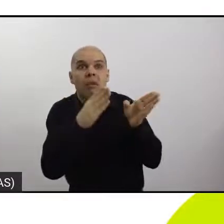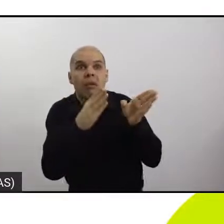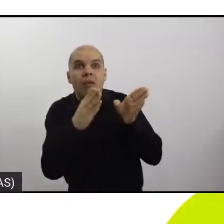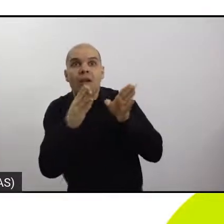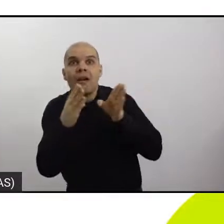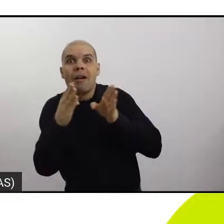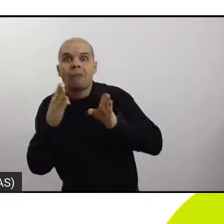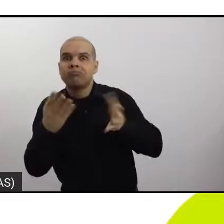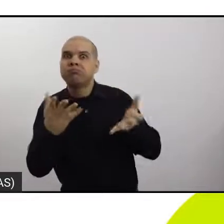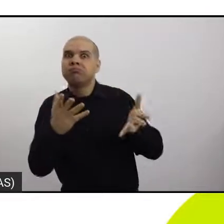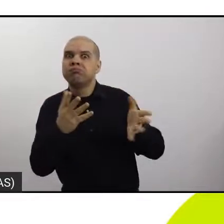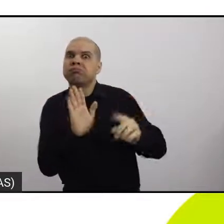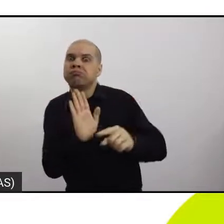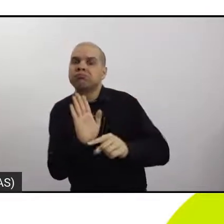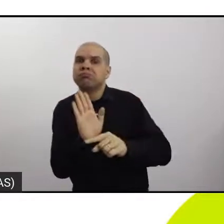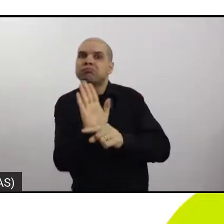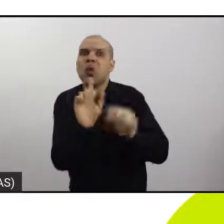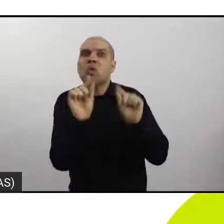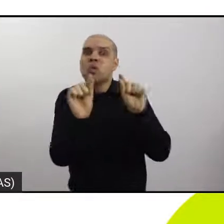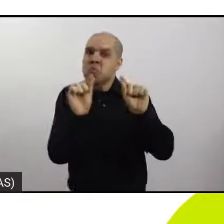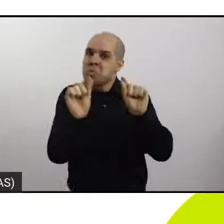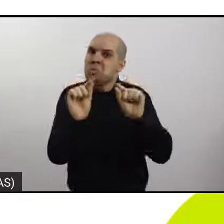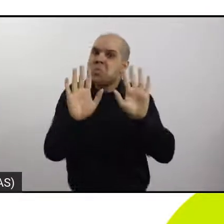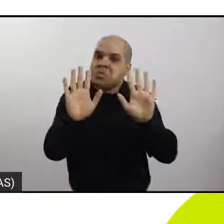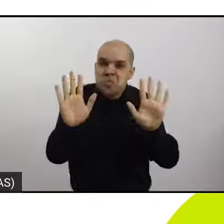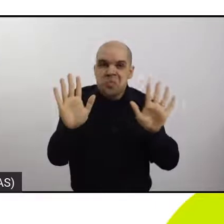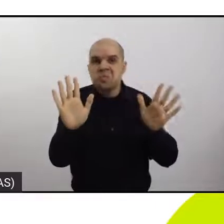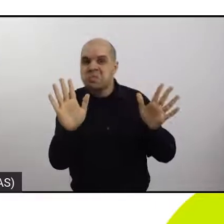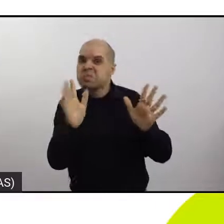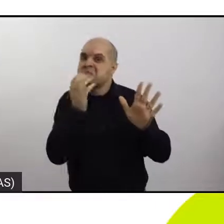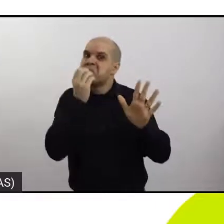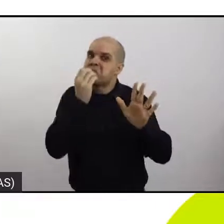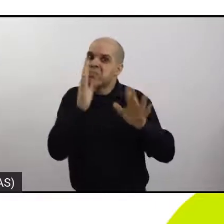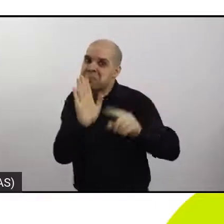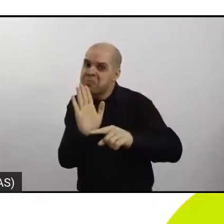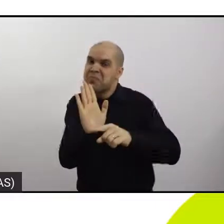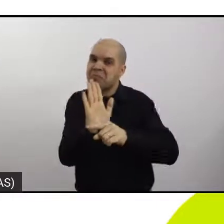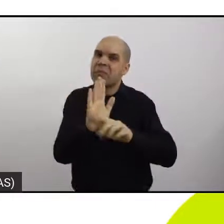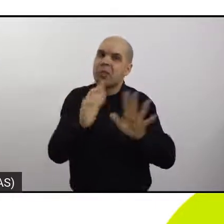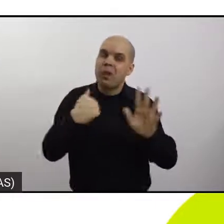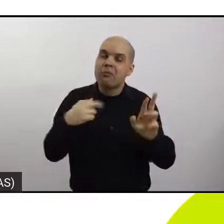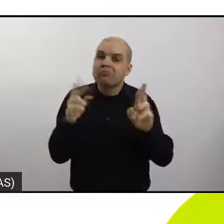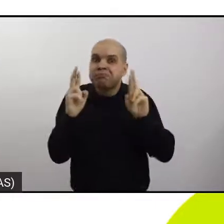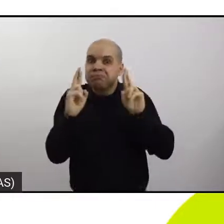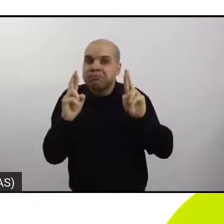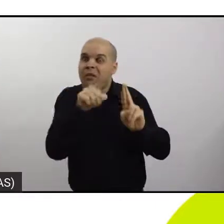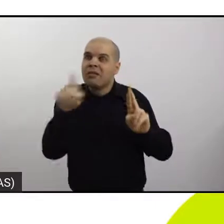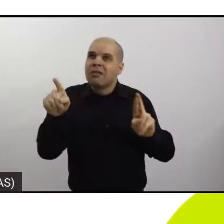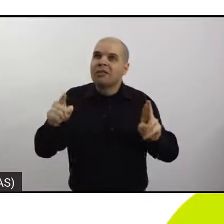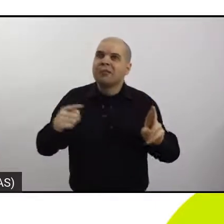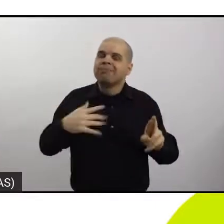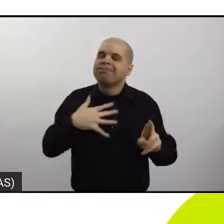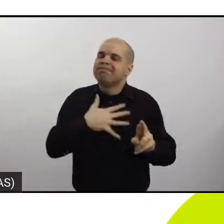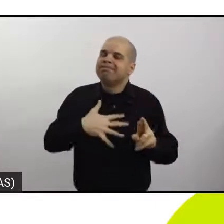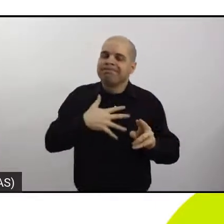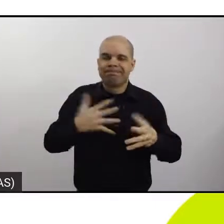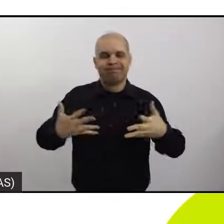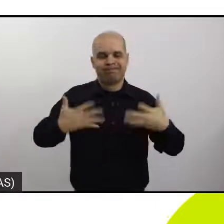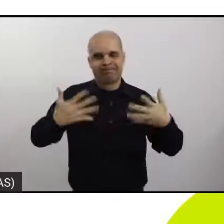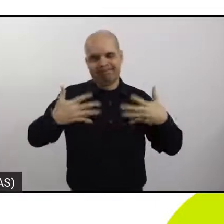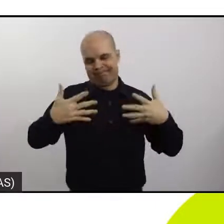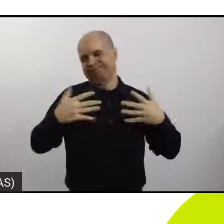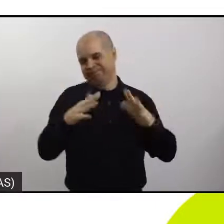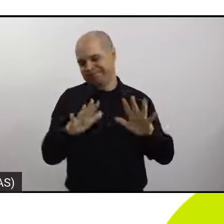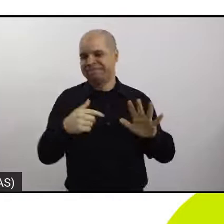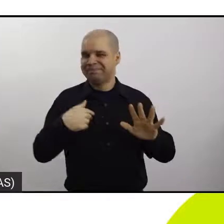espero que vocês gostem dessa conversa. Um ponto muito importante que eu quero colocar aqui